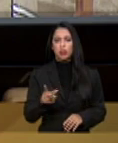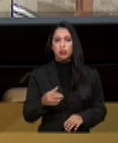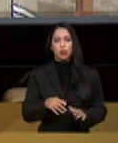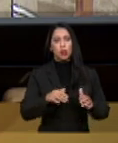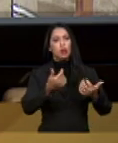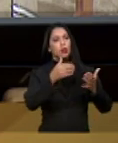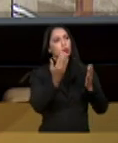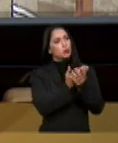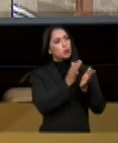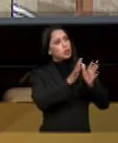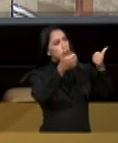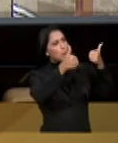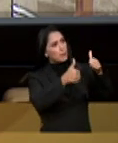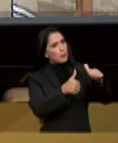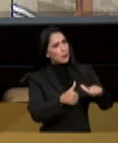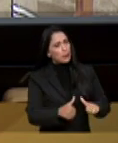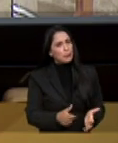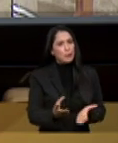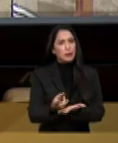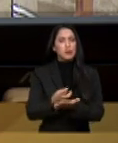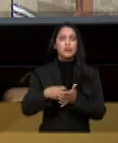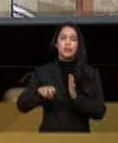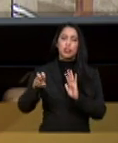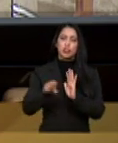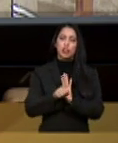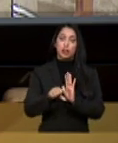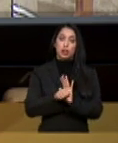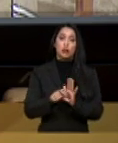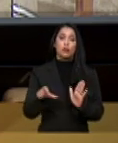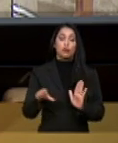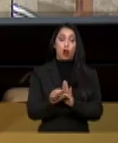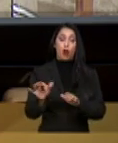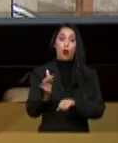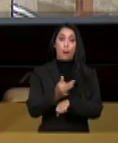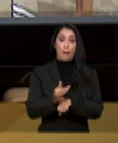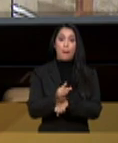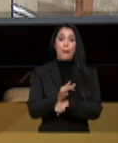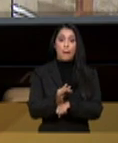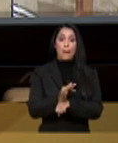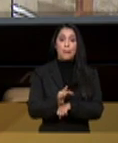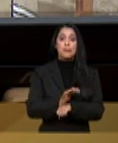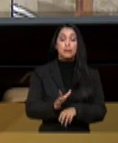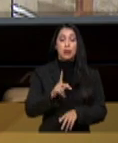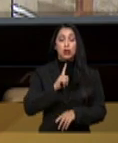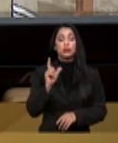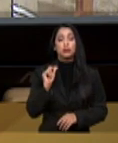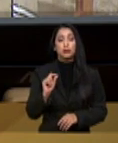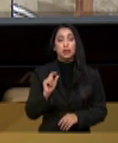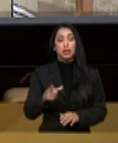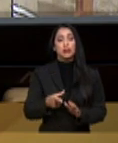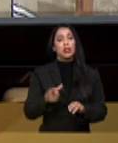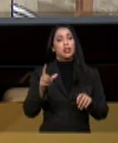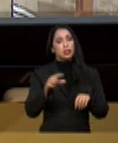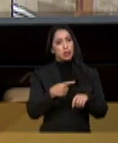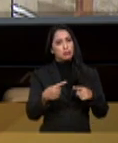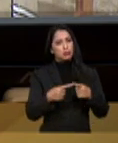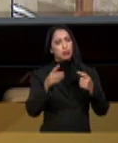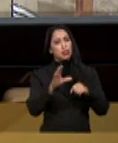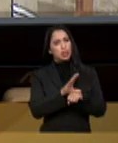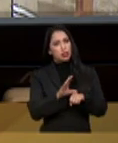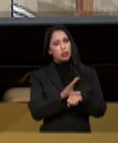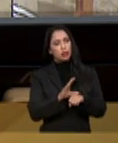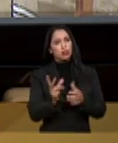exaurimento do processo administrativo fiscal, pois, sendo delito formal, a sua consumação prescinde da constituição definitiva do